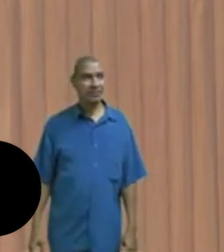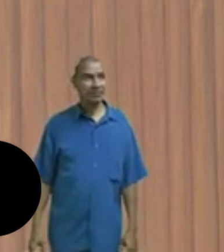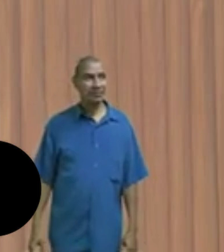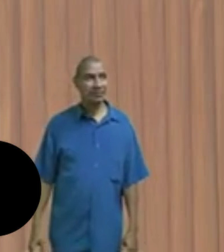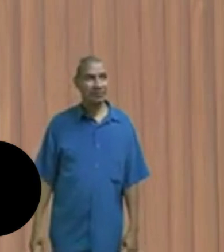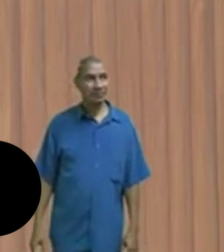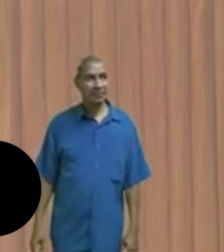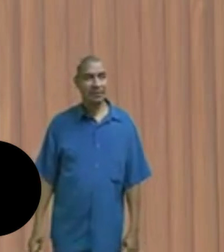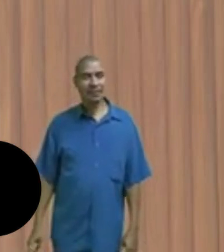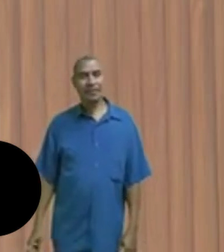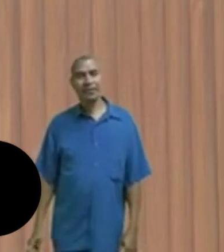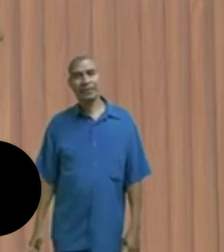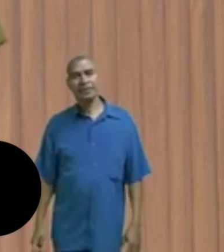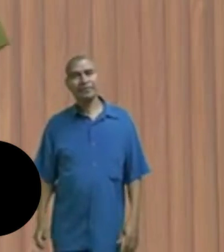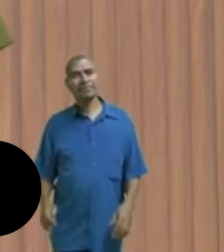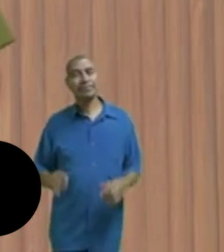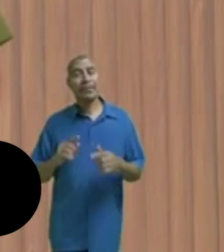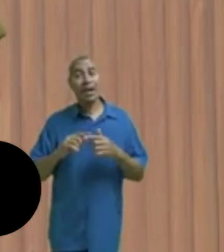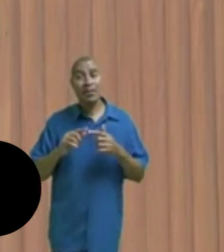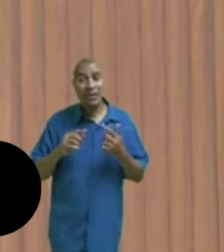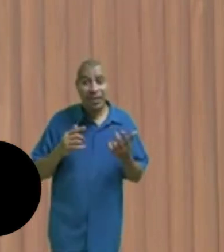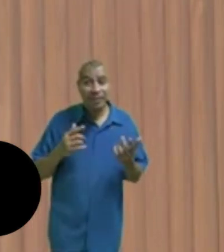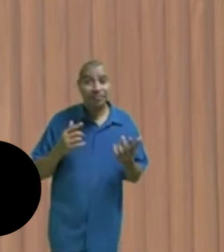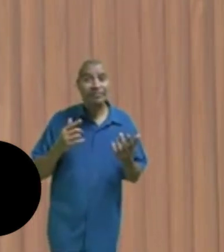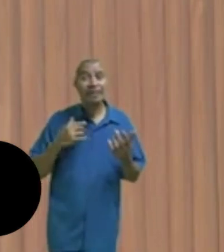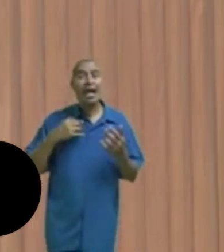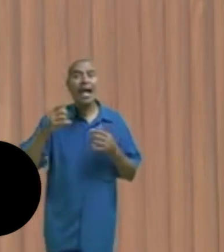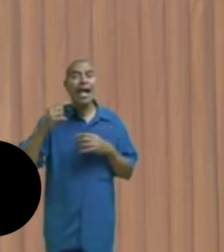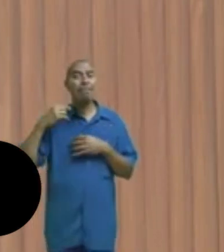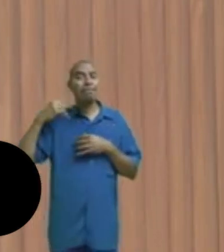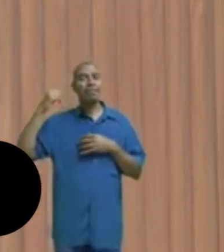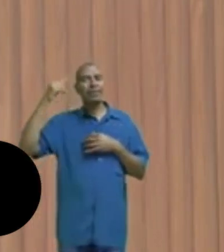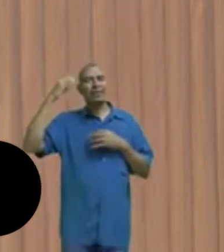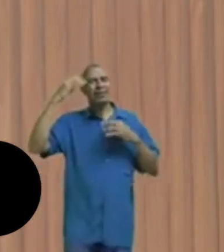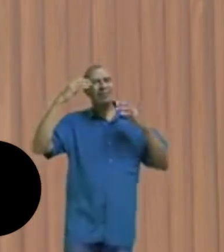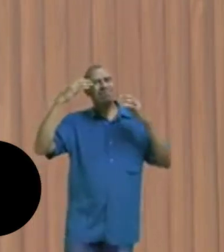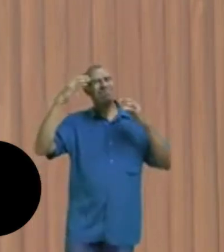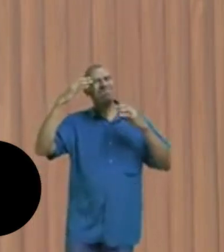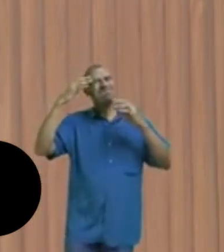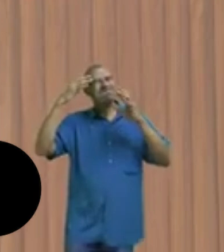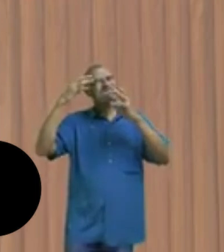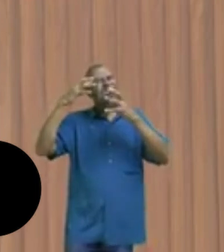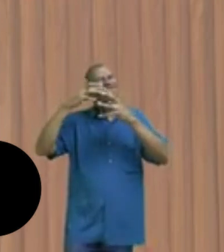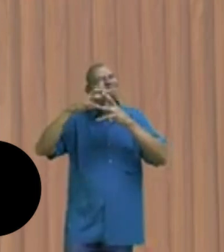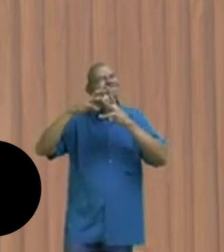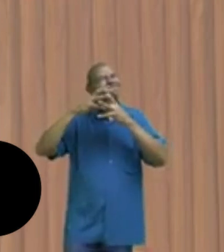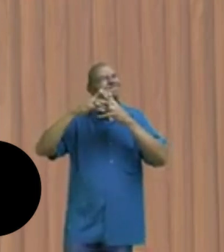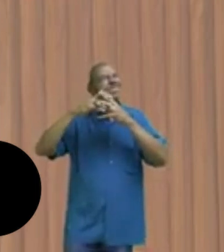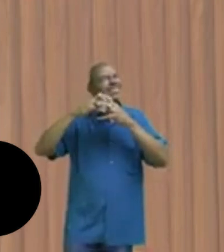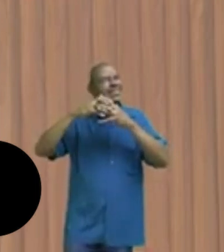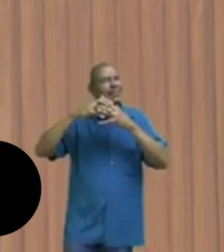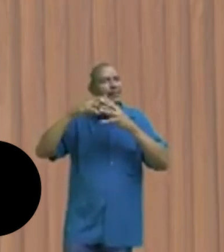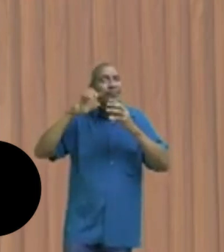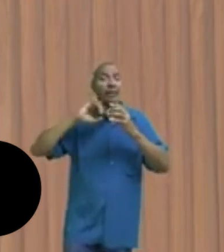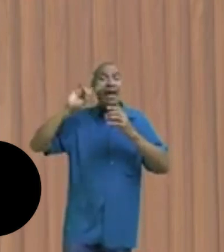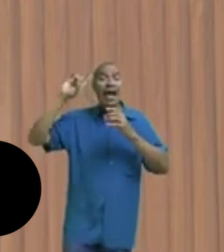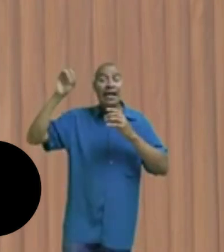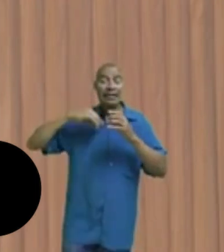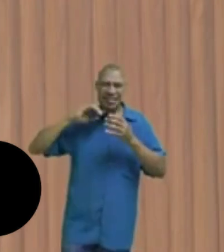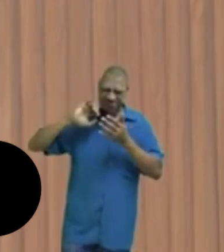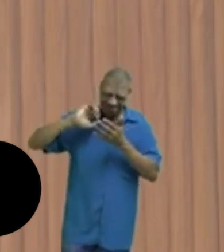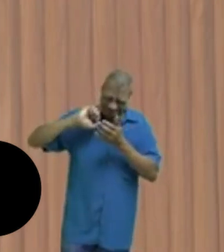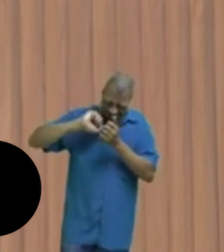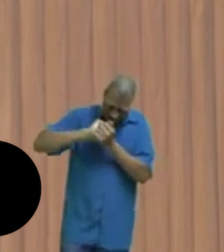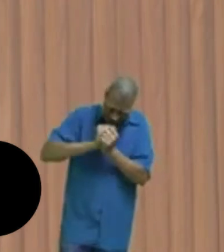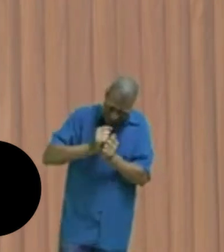É uma loucura total. É a mente humana embrutecida pela queda, sendo amassada pelo poder do